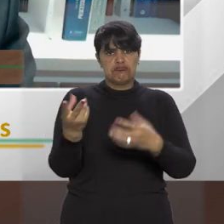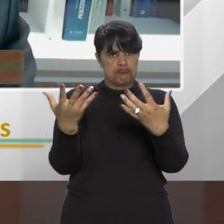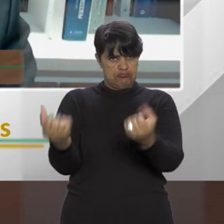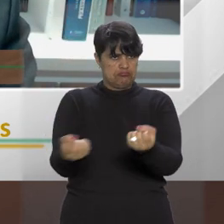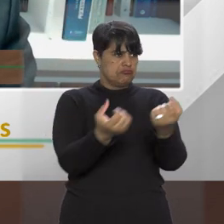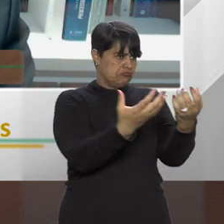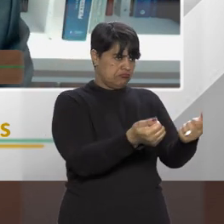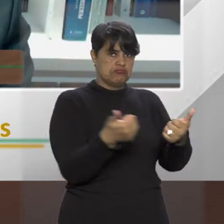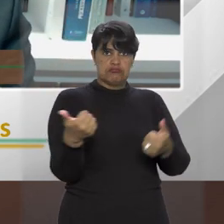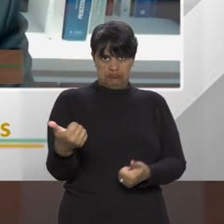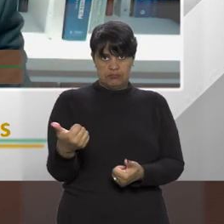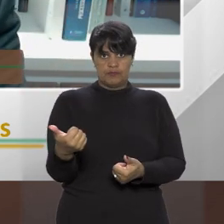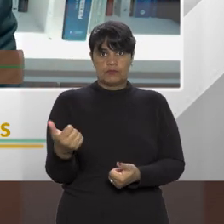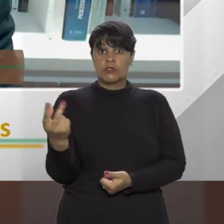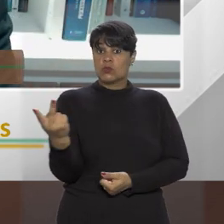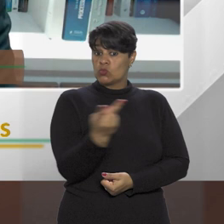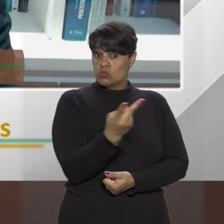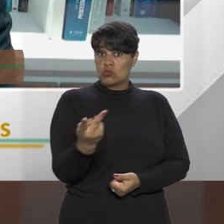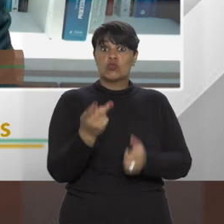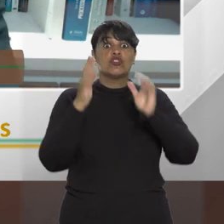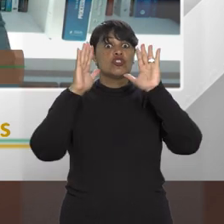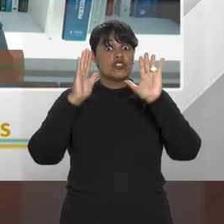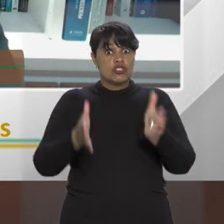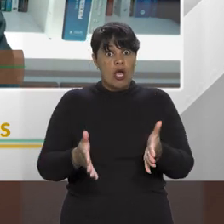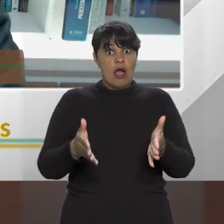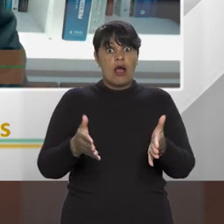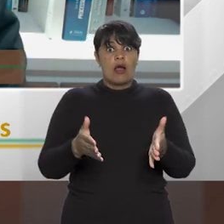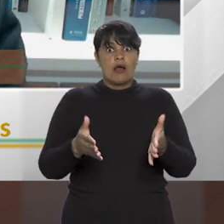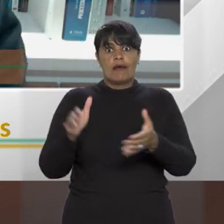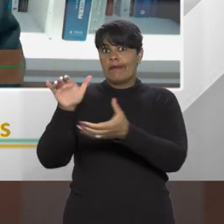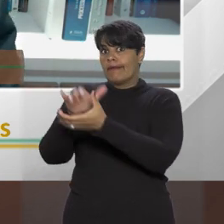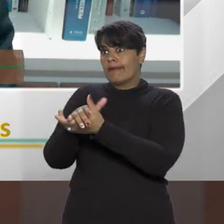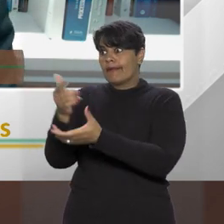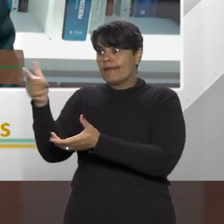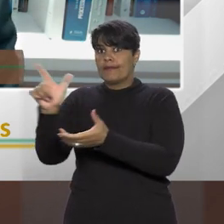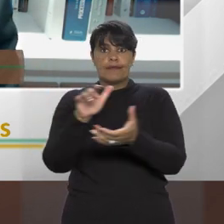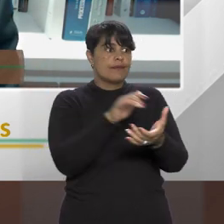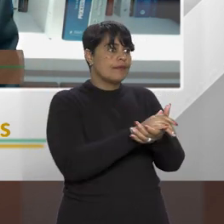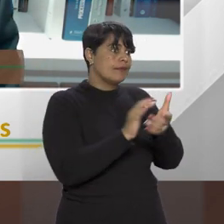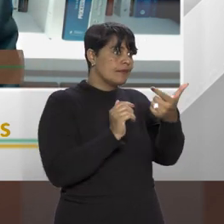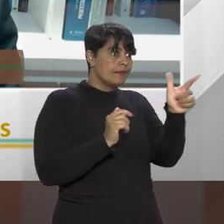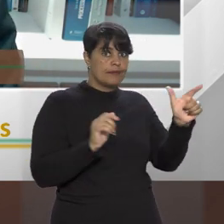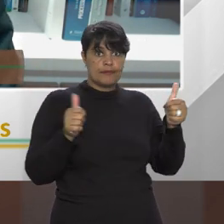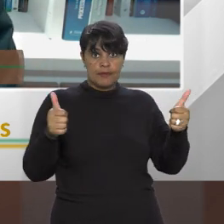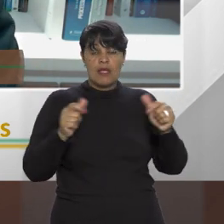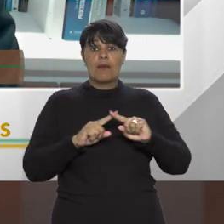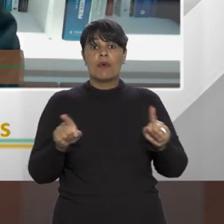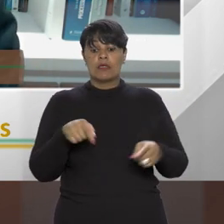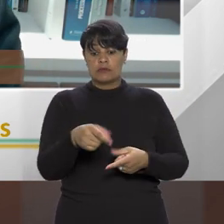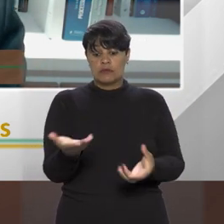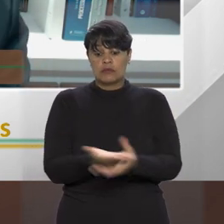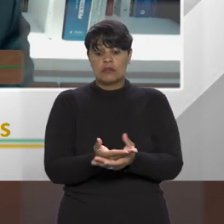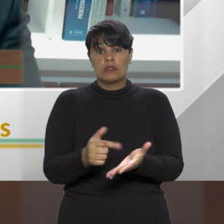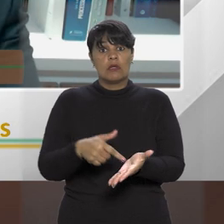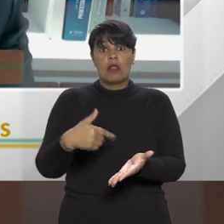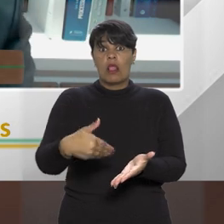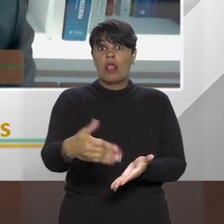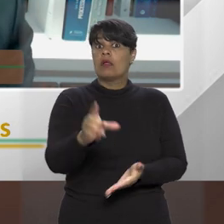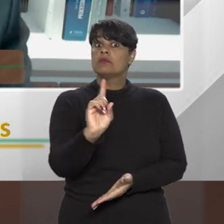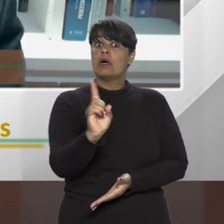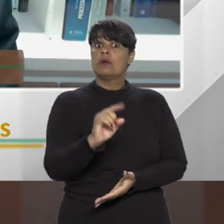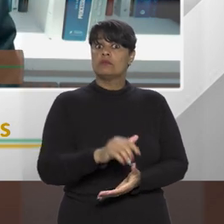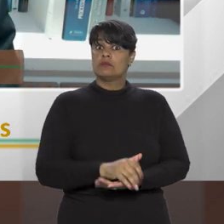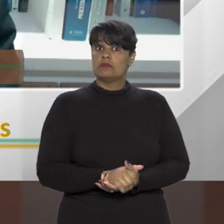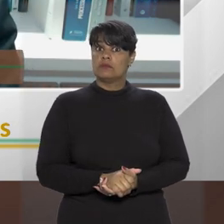companheiros, mas o processo na justiça não andava. Ah, perdão, não tinham filhos menores. O processo na justiça não andava. Eu fiquei